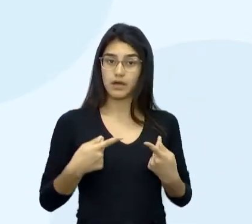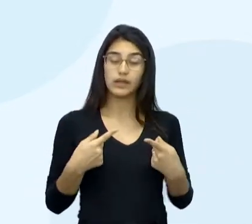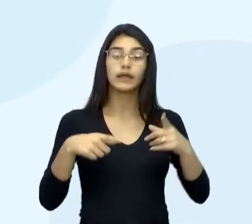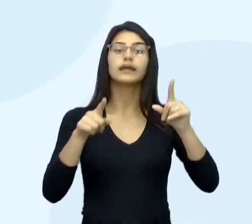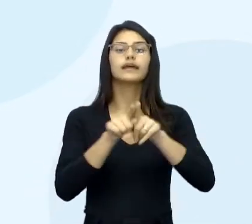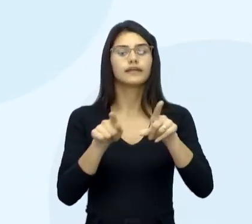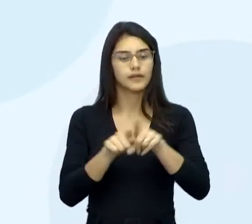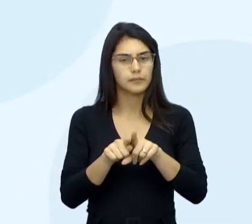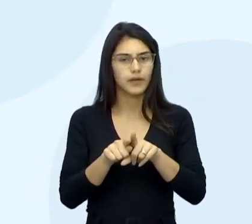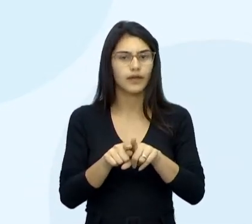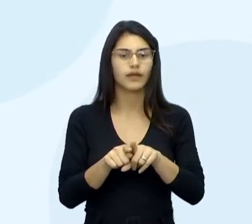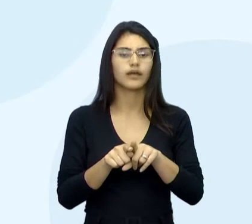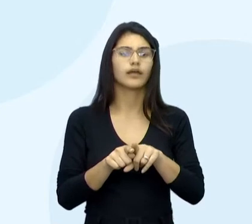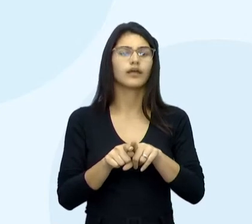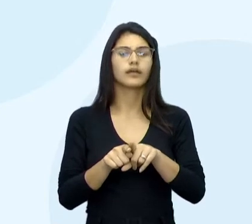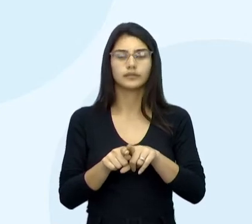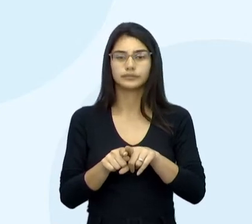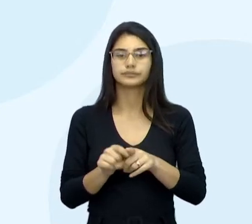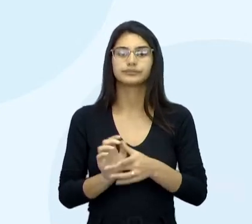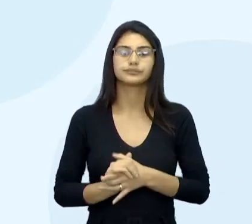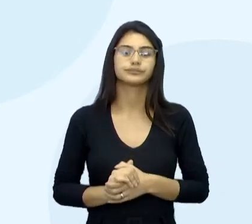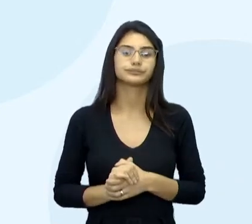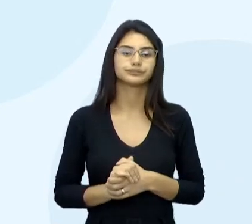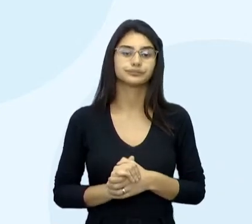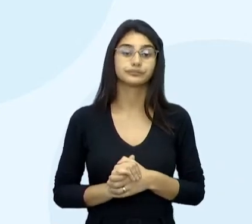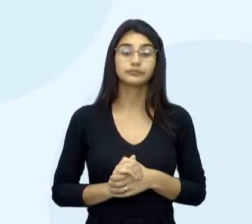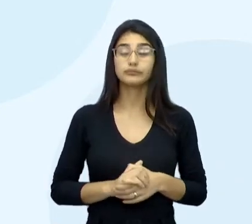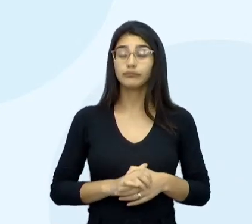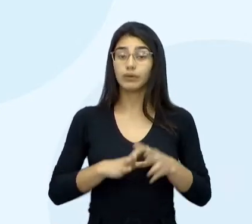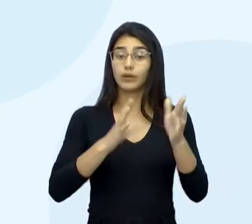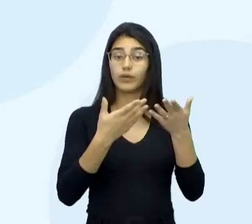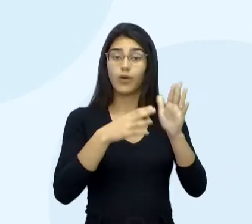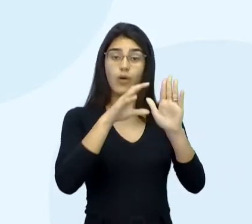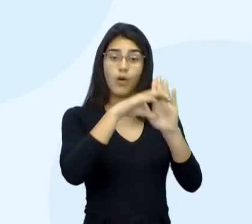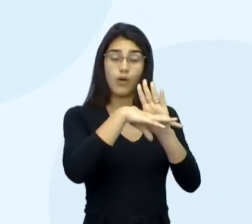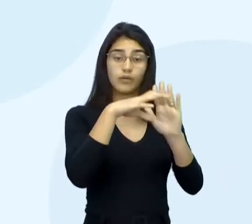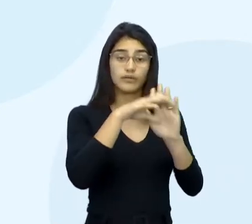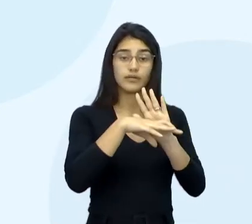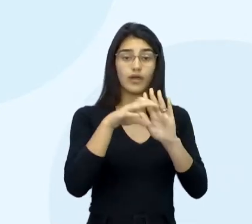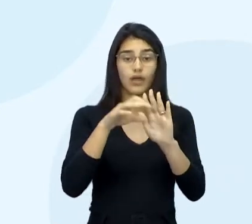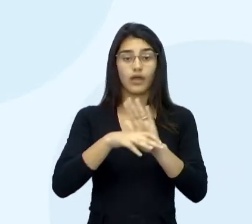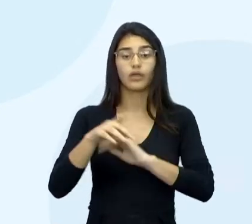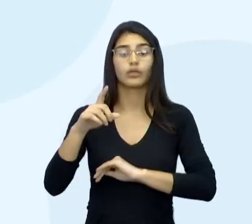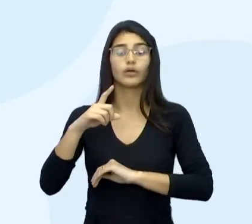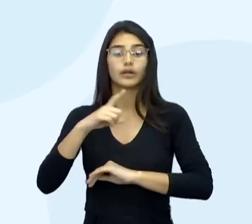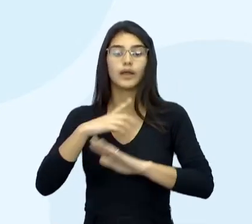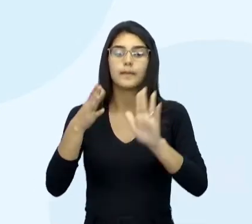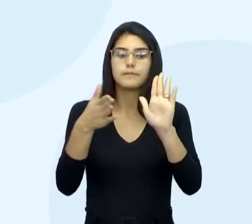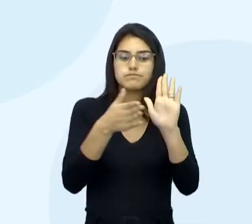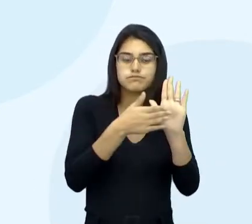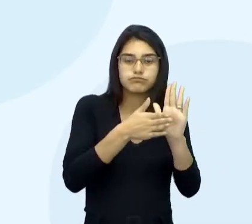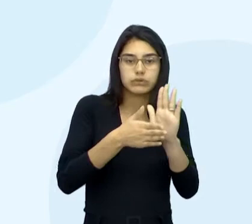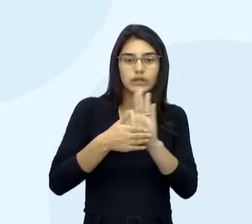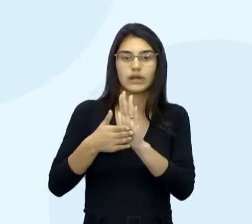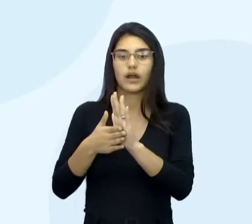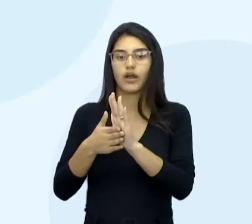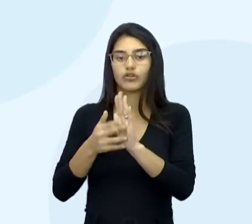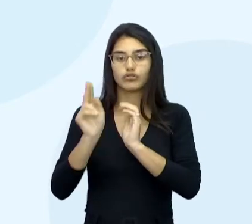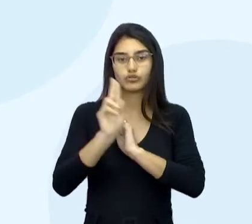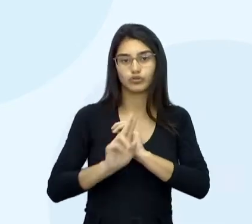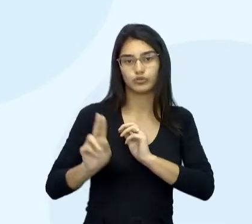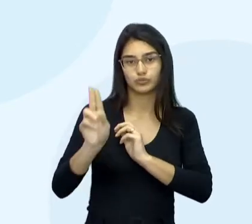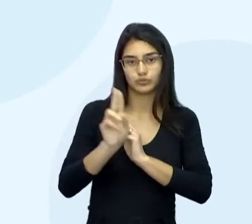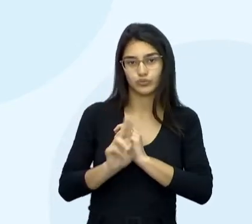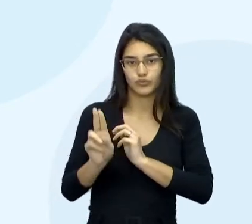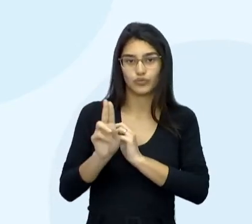também passou ali, veja só, pelos conceitos, pelas propriedades de